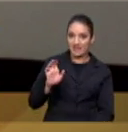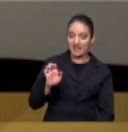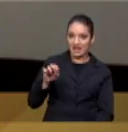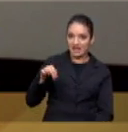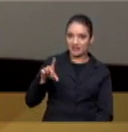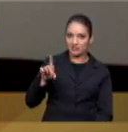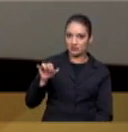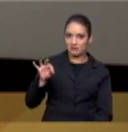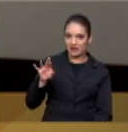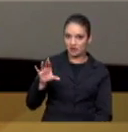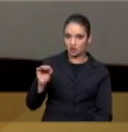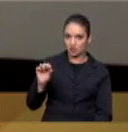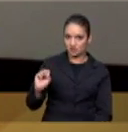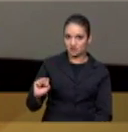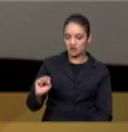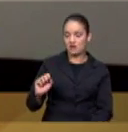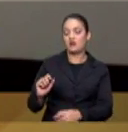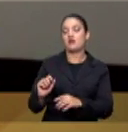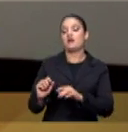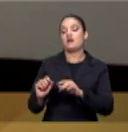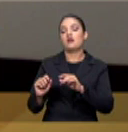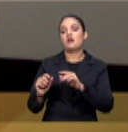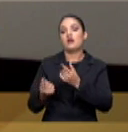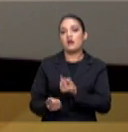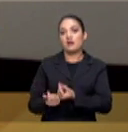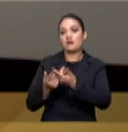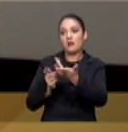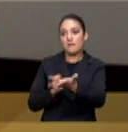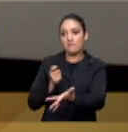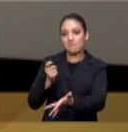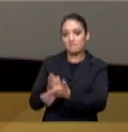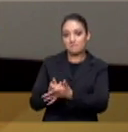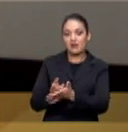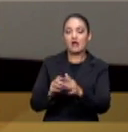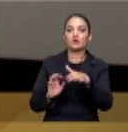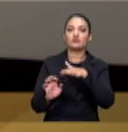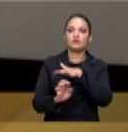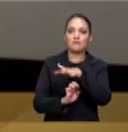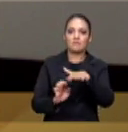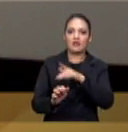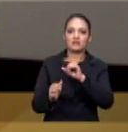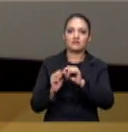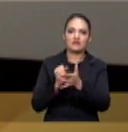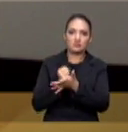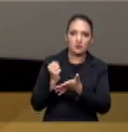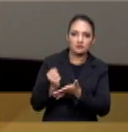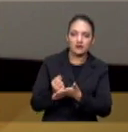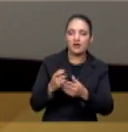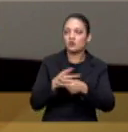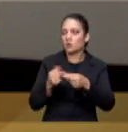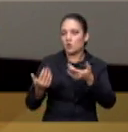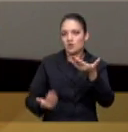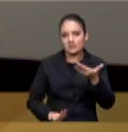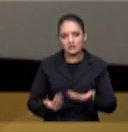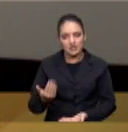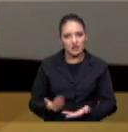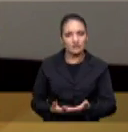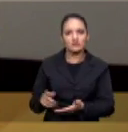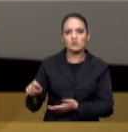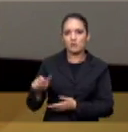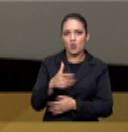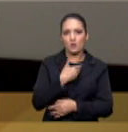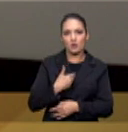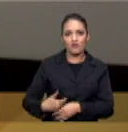parecer, rendimentos pagos a pessoas jurídicas decorrentes de contratos e fornecimentos de bens ou serviços é da